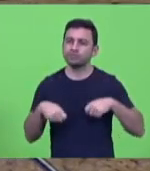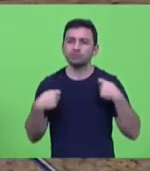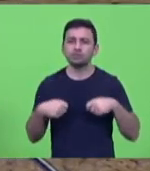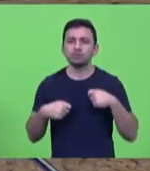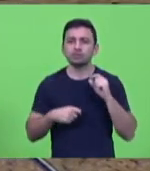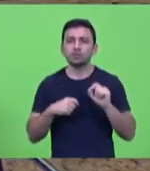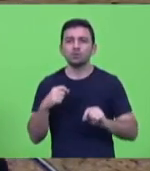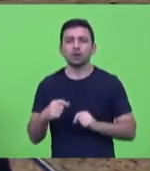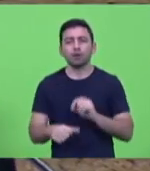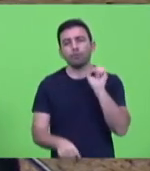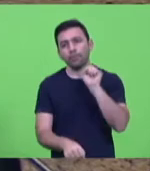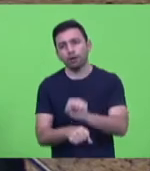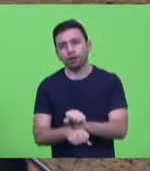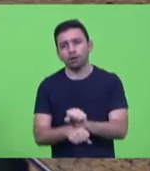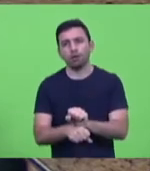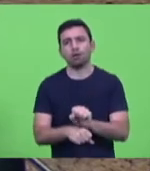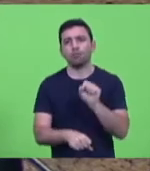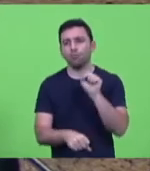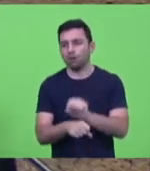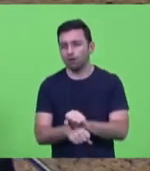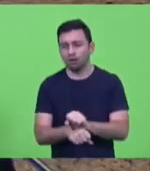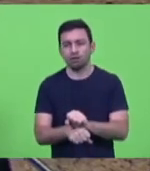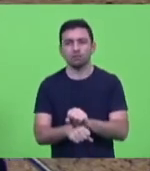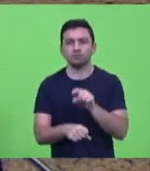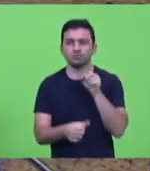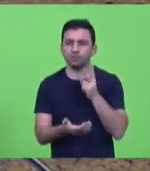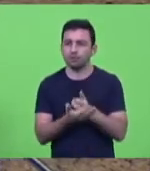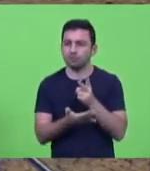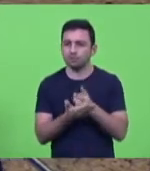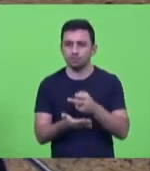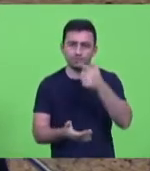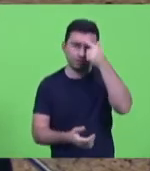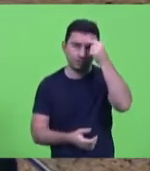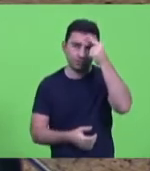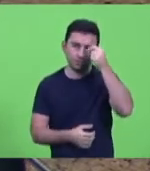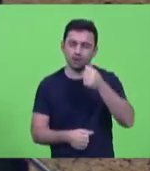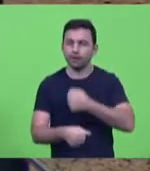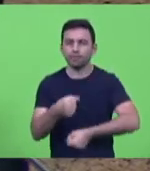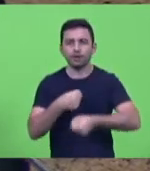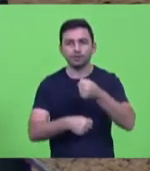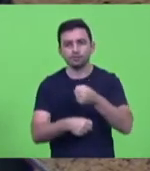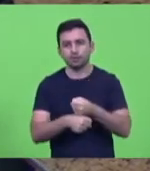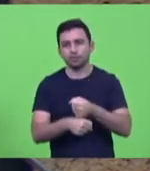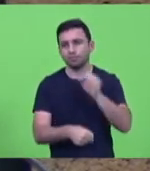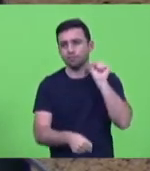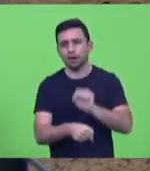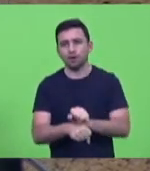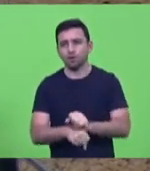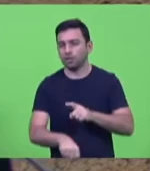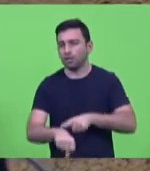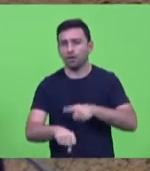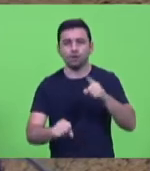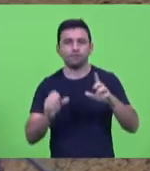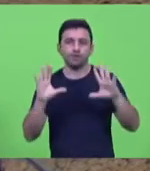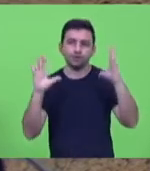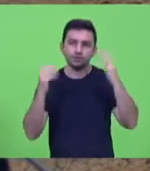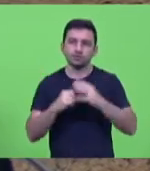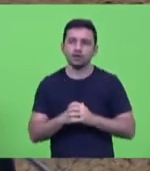Tudo é motivo para paralisar aquela universidade. Pararam o ano passado, não hesitaram, né? Fizeram festa. Depois